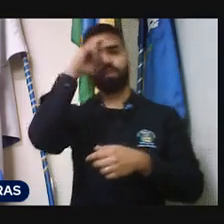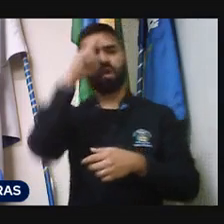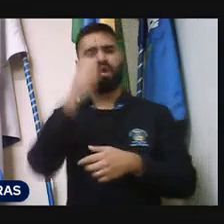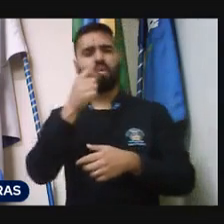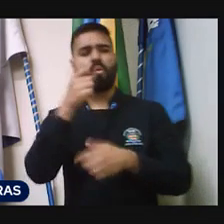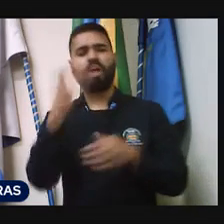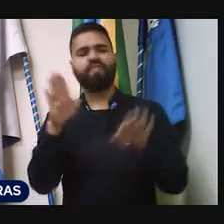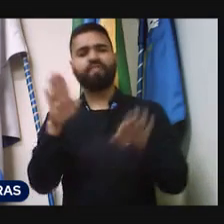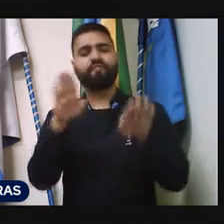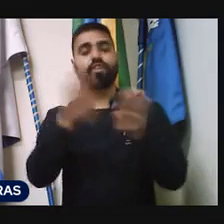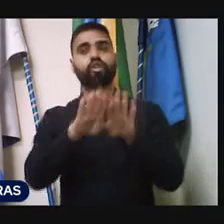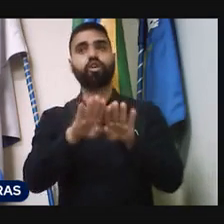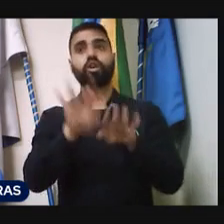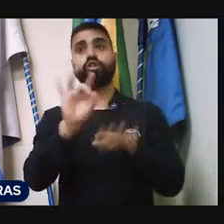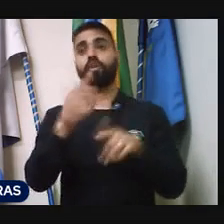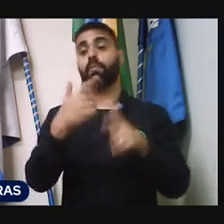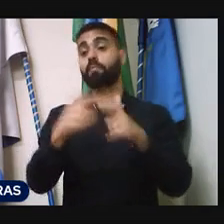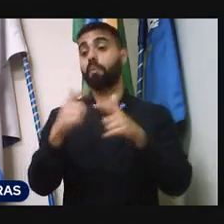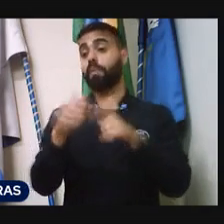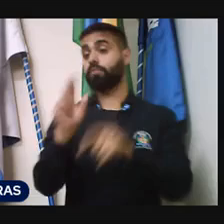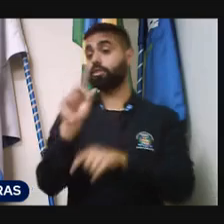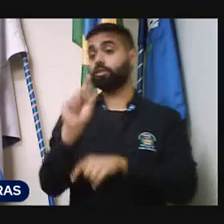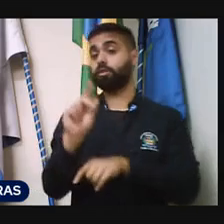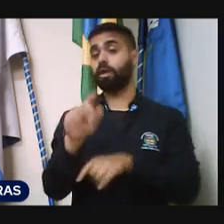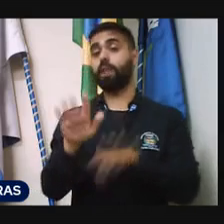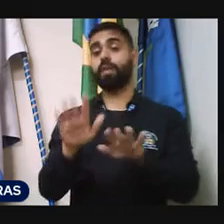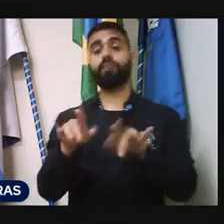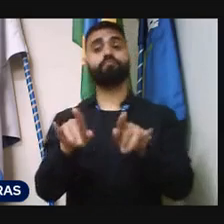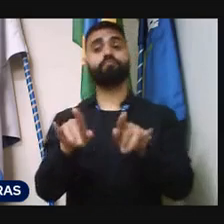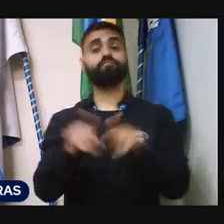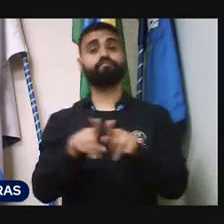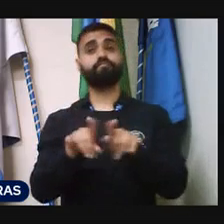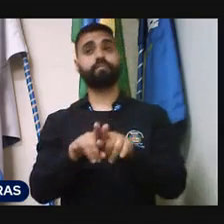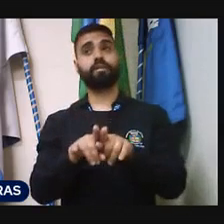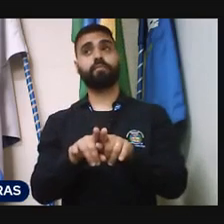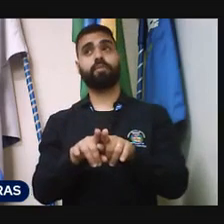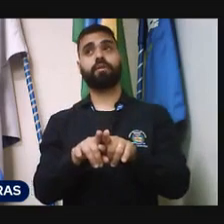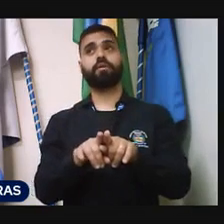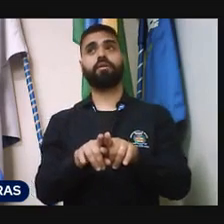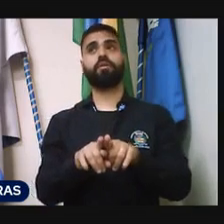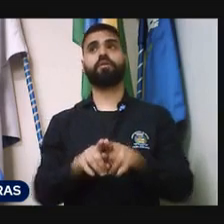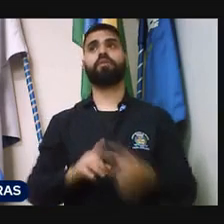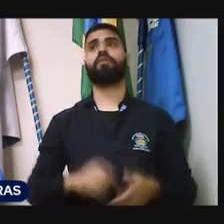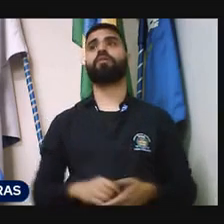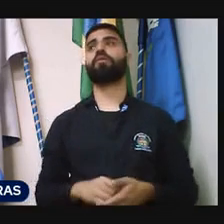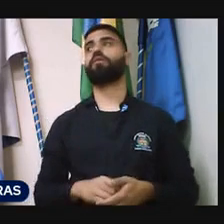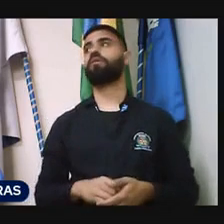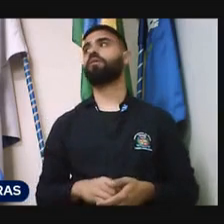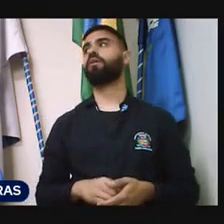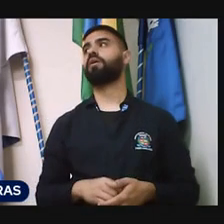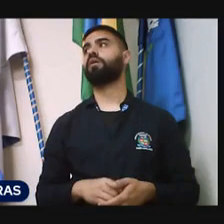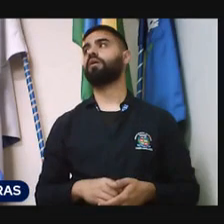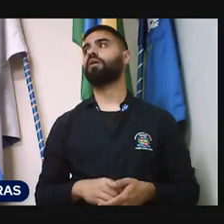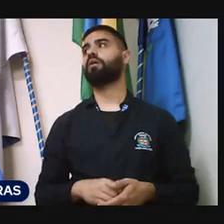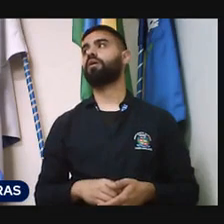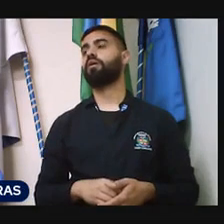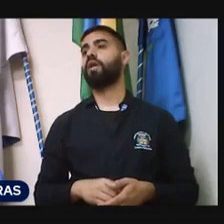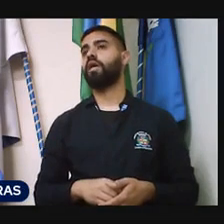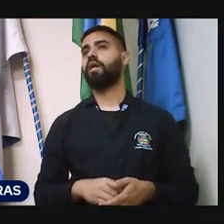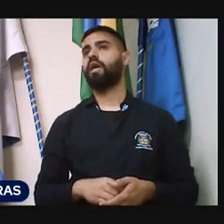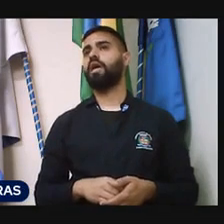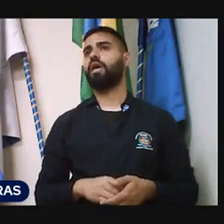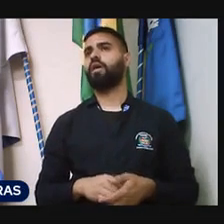não só pelo questão financeira mas por reestruturação que o ministério da saúde